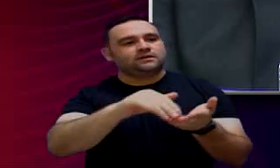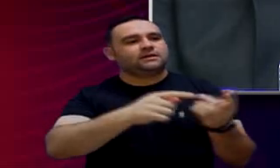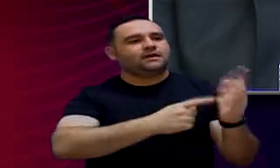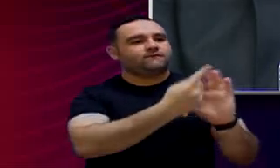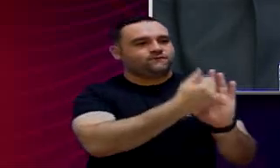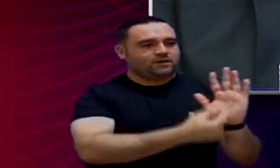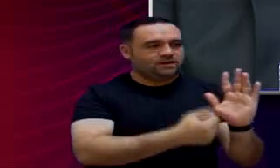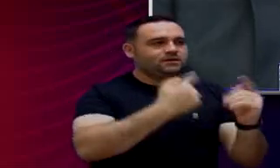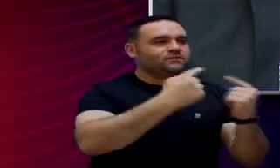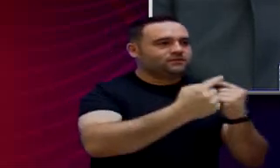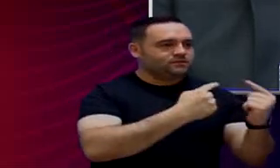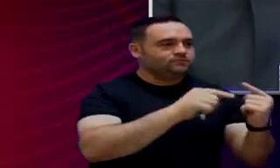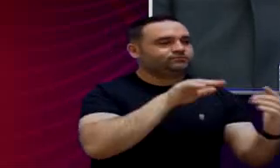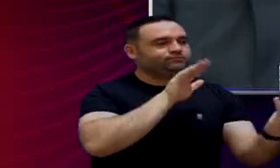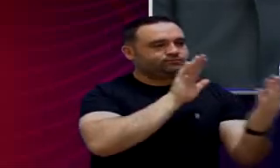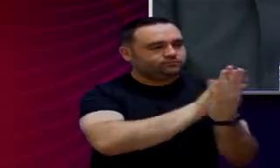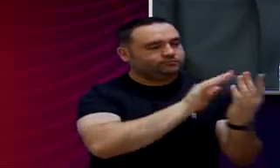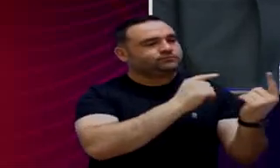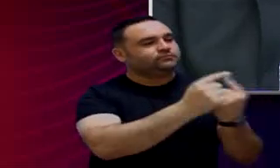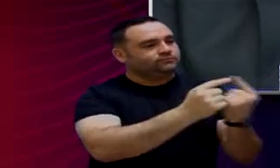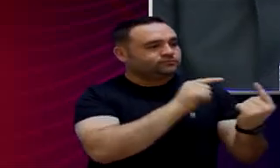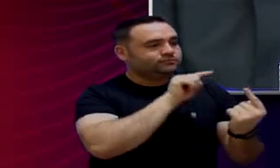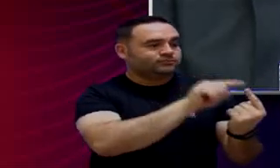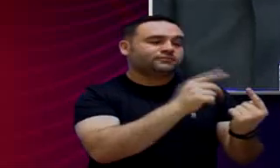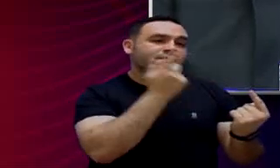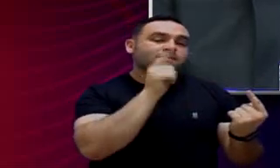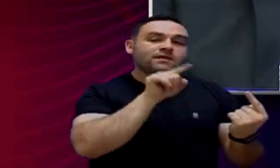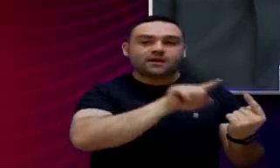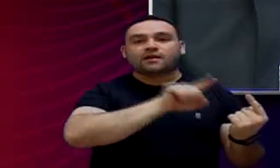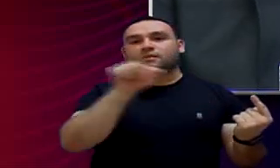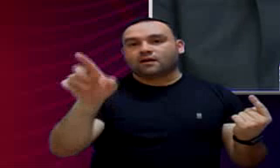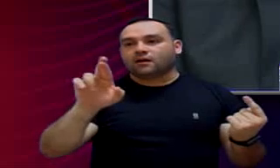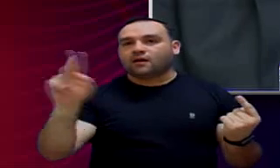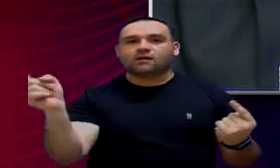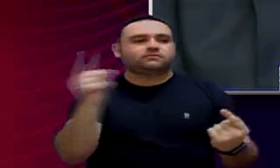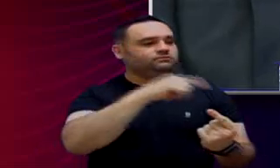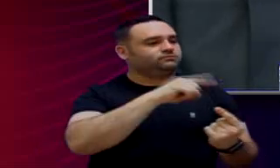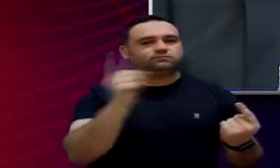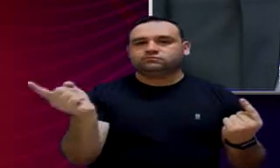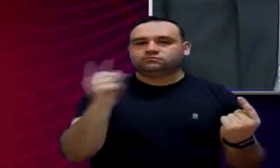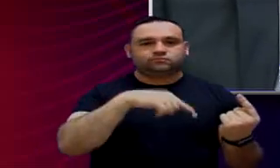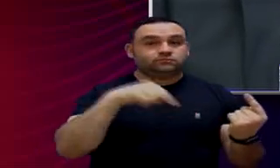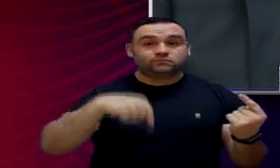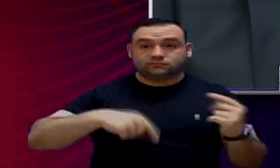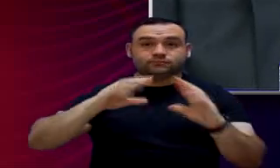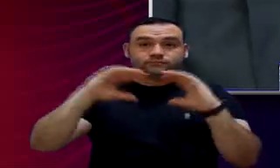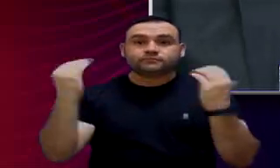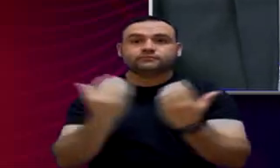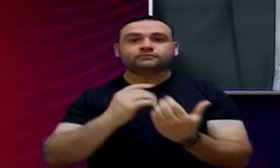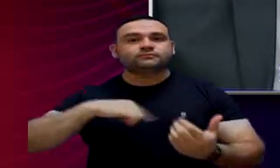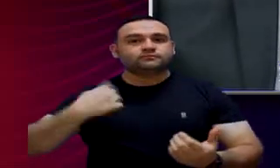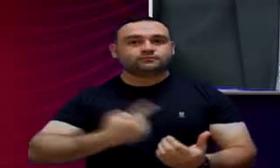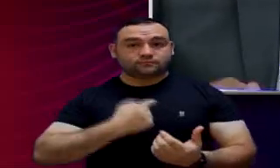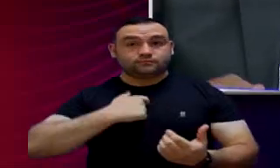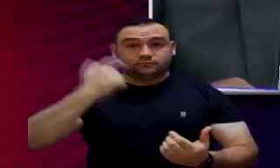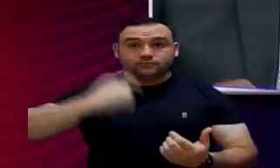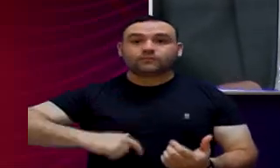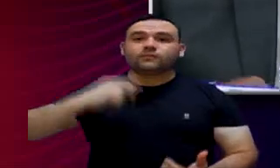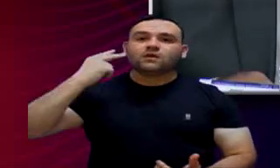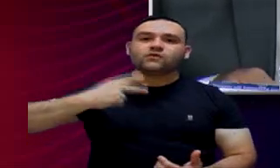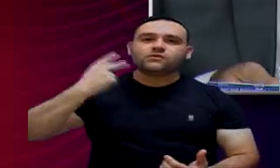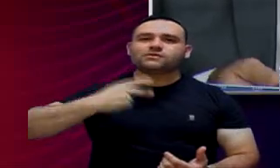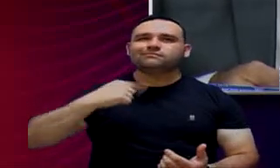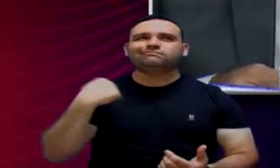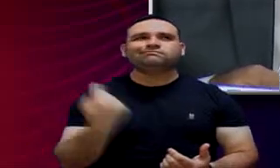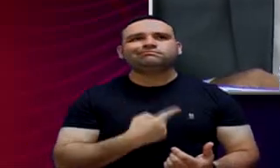da Fazenda eu falo com a Secretaria da Fazenda diz que é com RH então a gente na Câmara aqui enquanto vereadora a gente